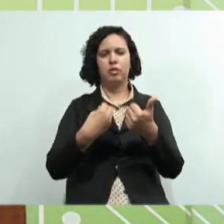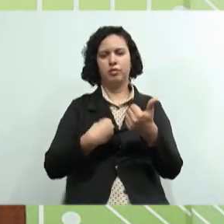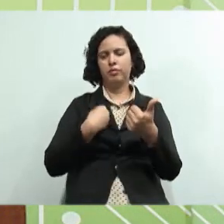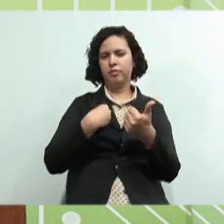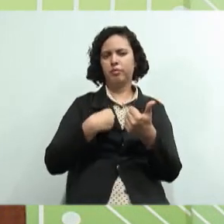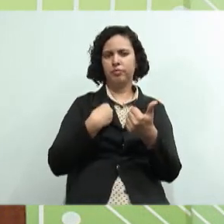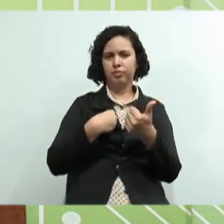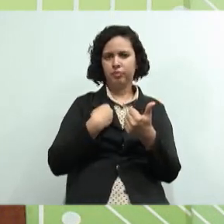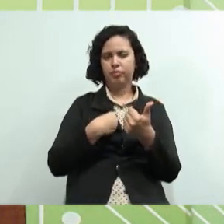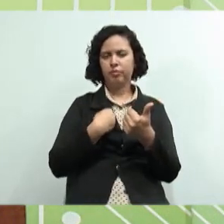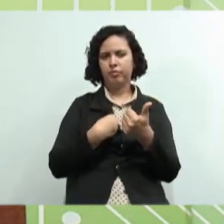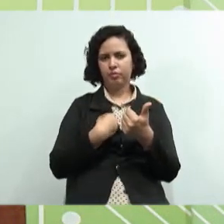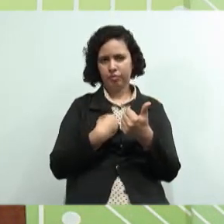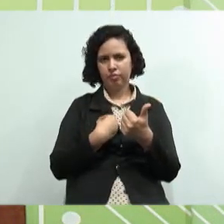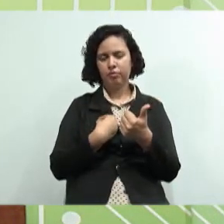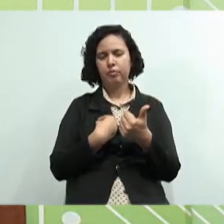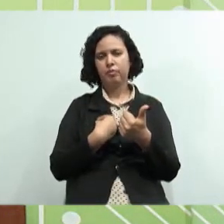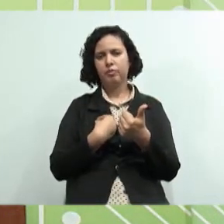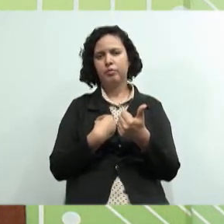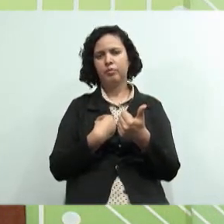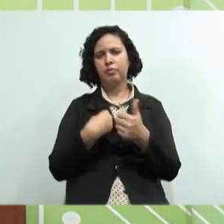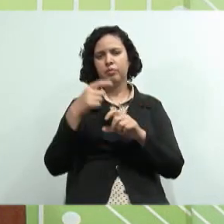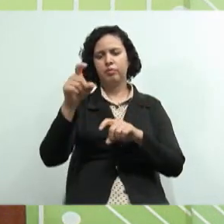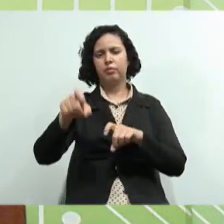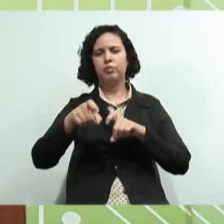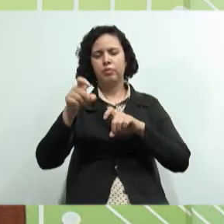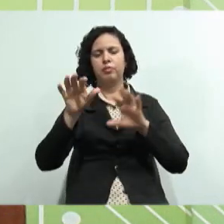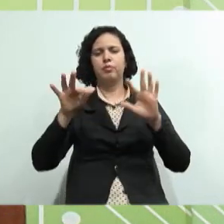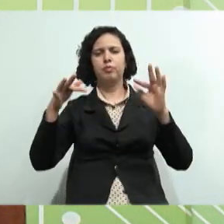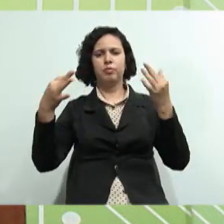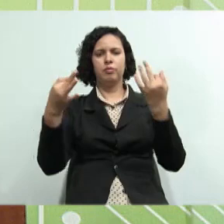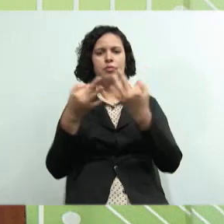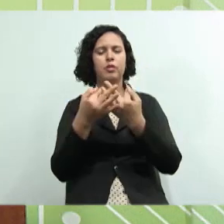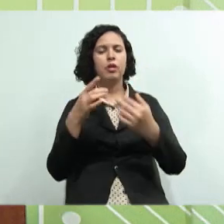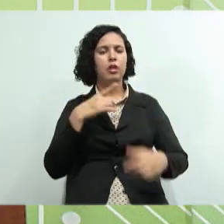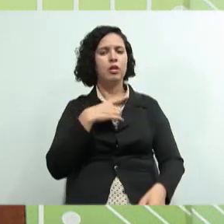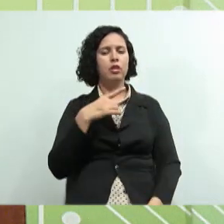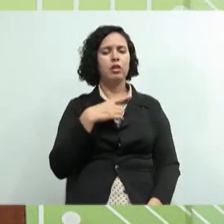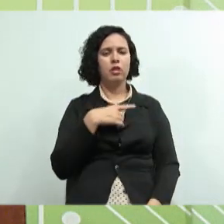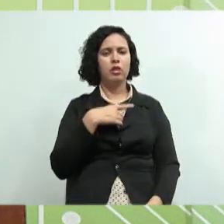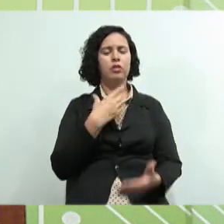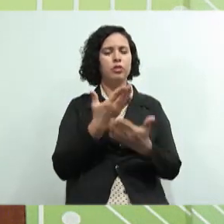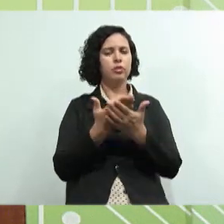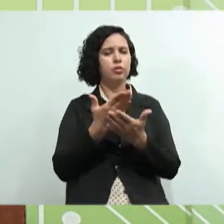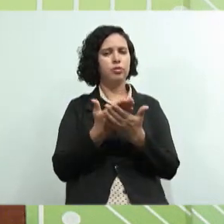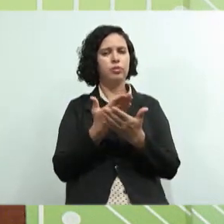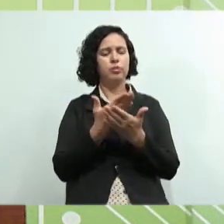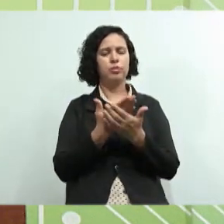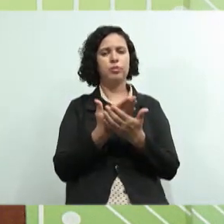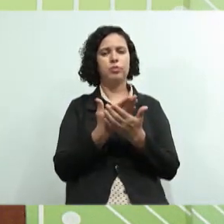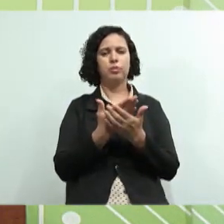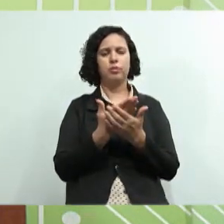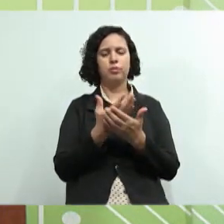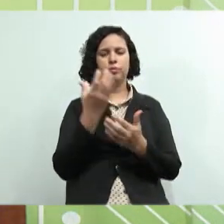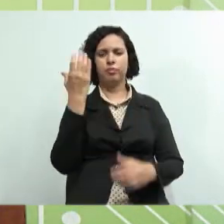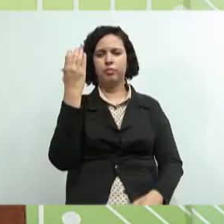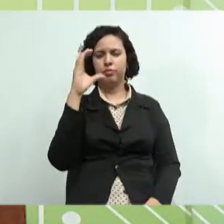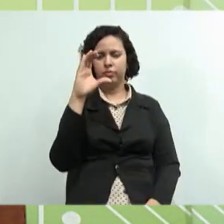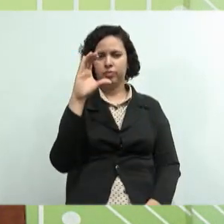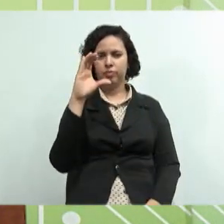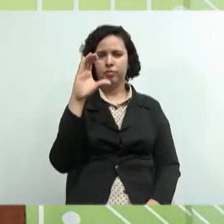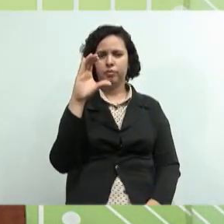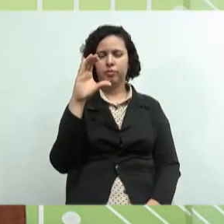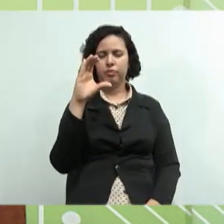de acesso a linhas de créditos especiais. Tem muitos estudos científicos que comprovam que dar crédito ou dar